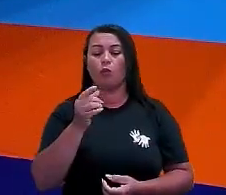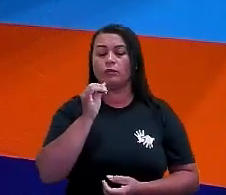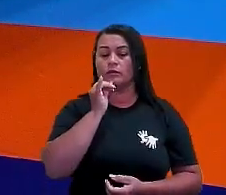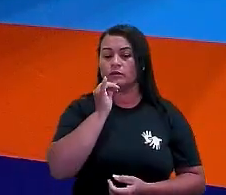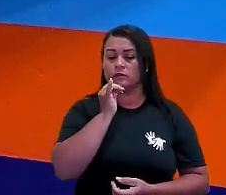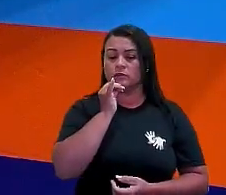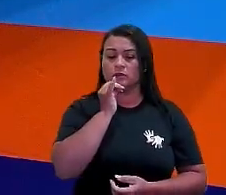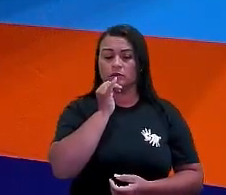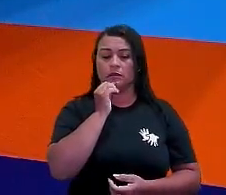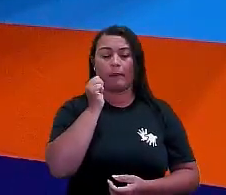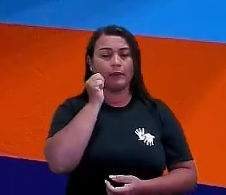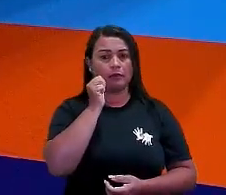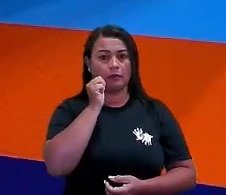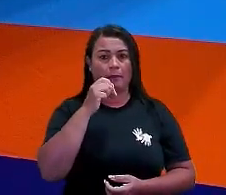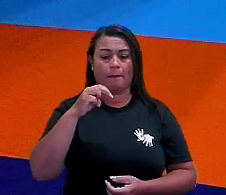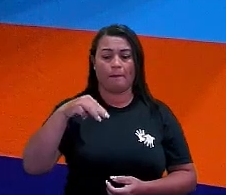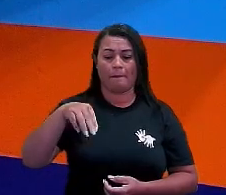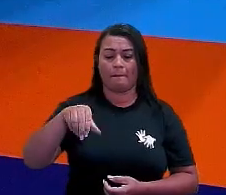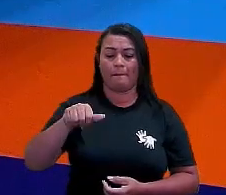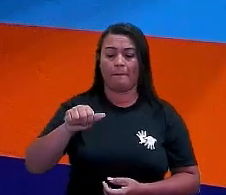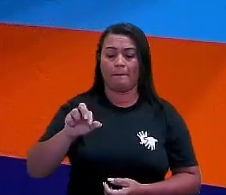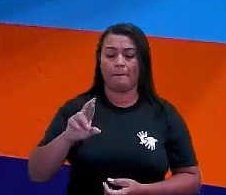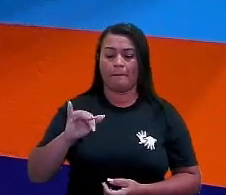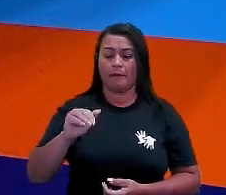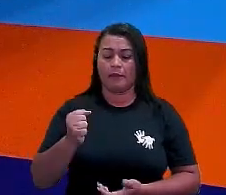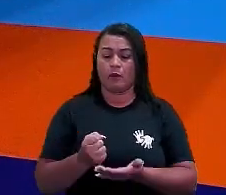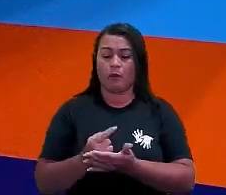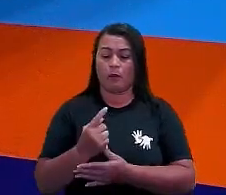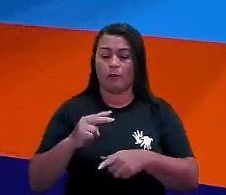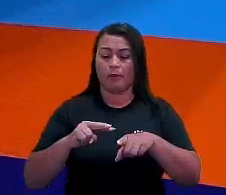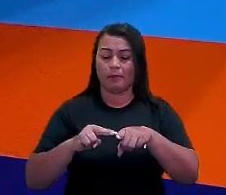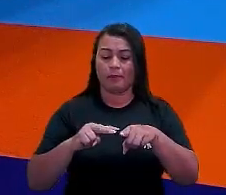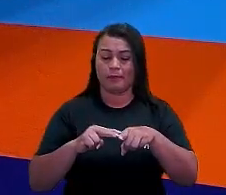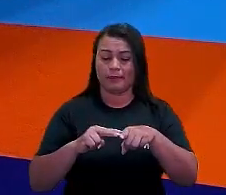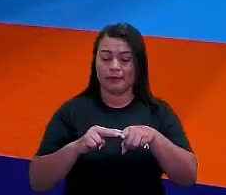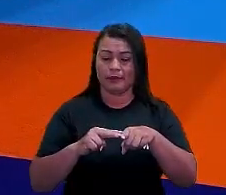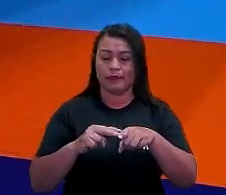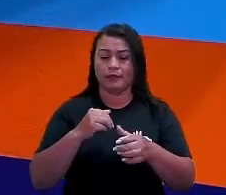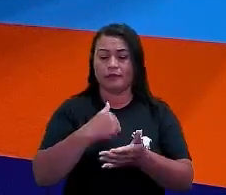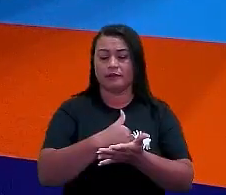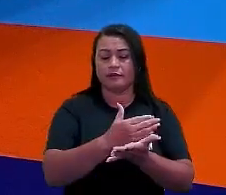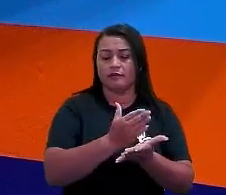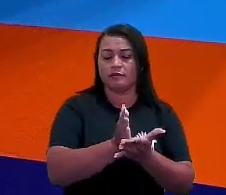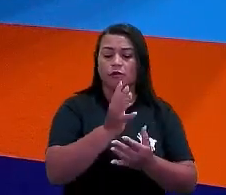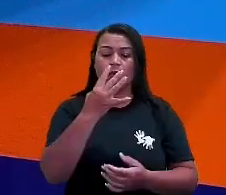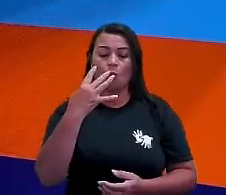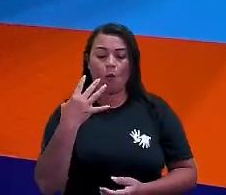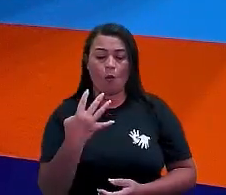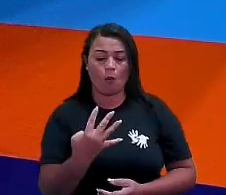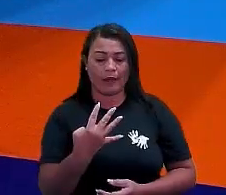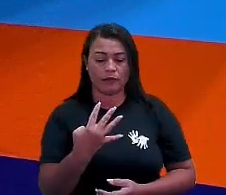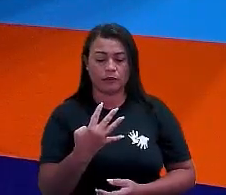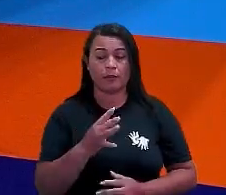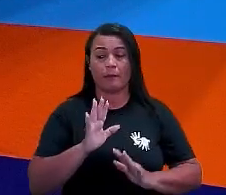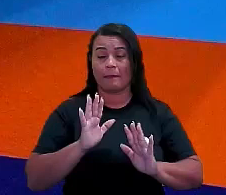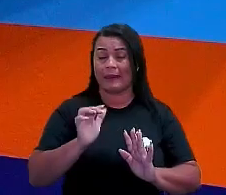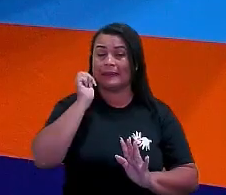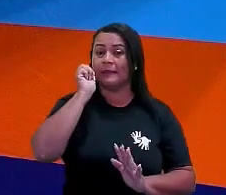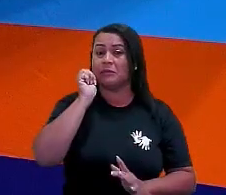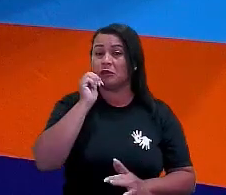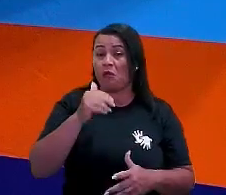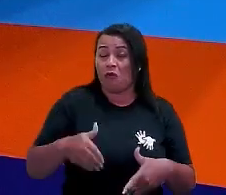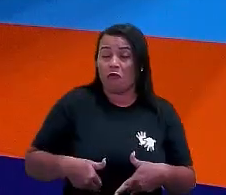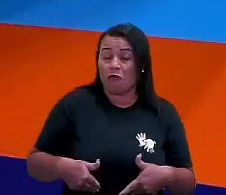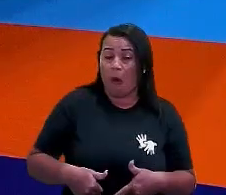exemplos. Maria comprou uma pizza e dividiu em 4 fatias iguais. Como ela não estava com muita fome,